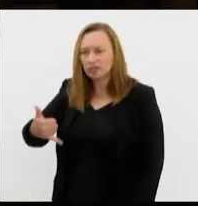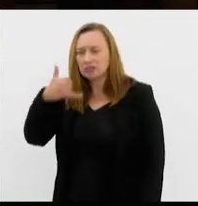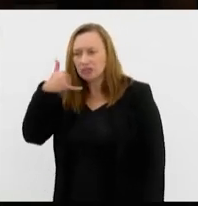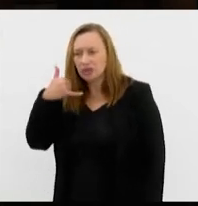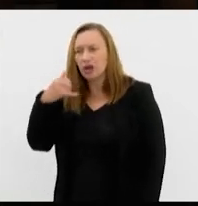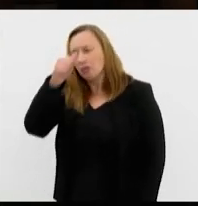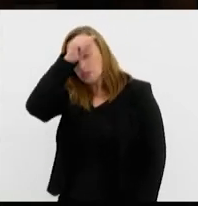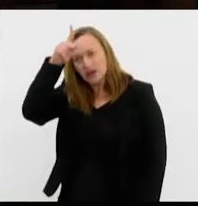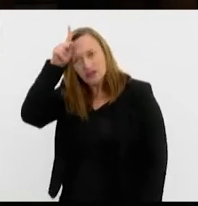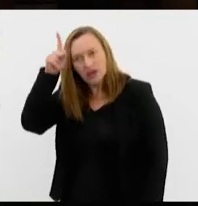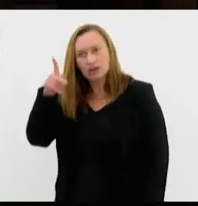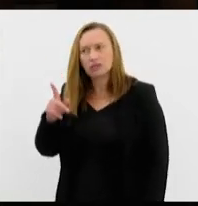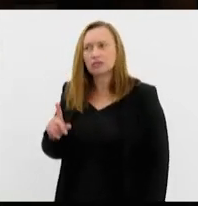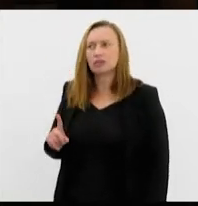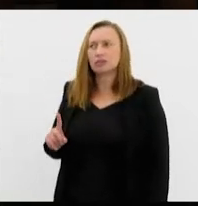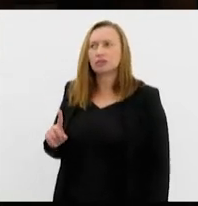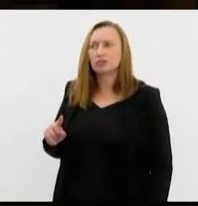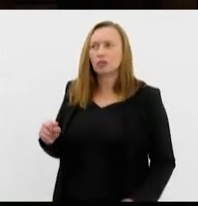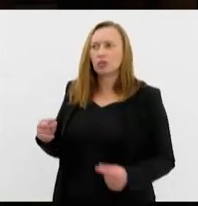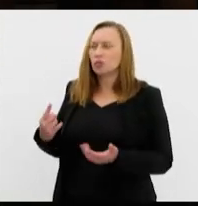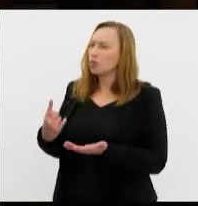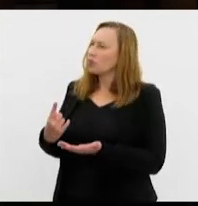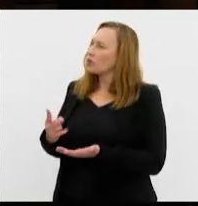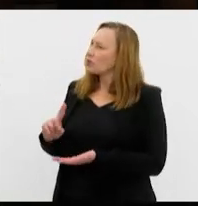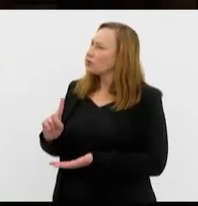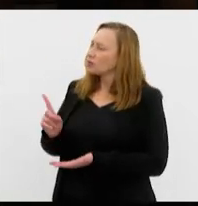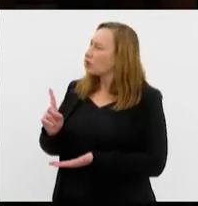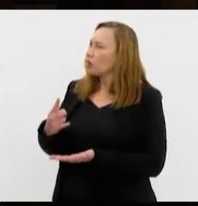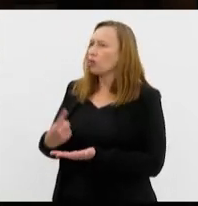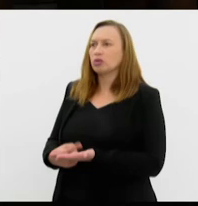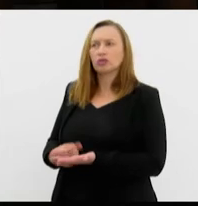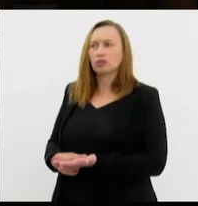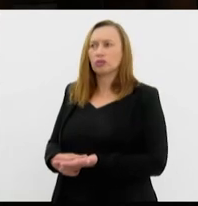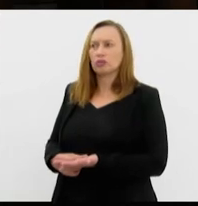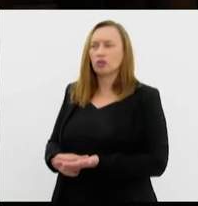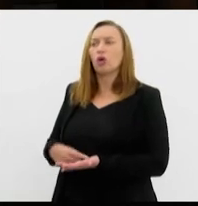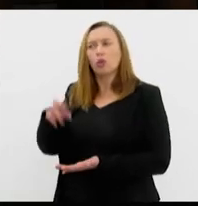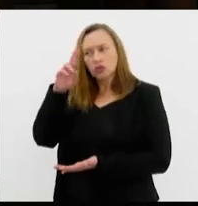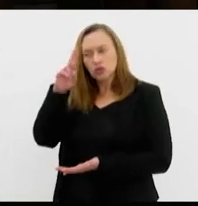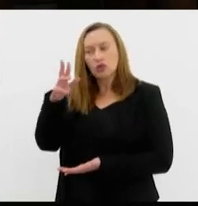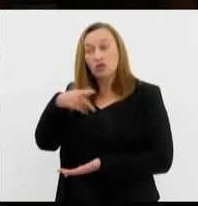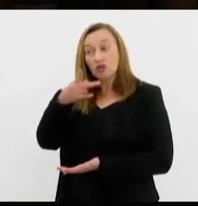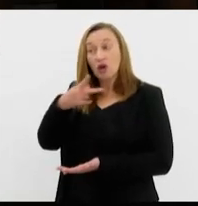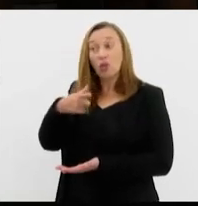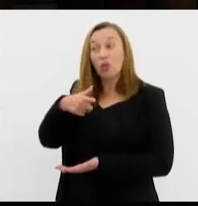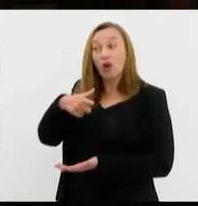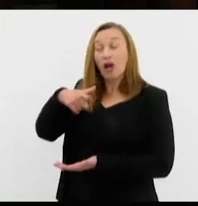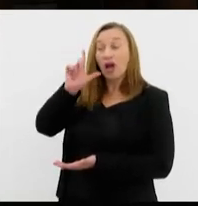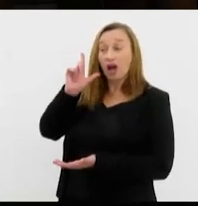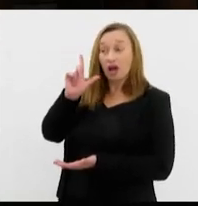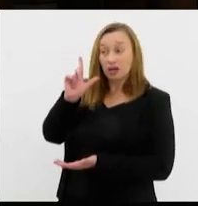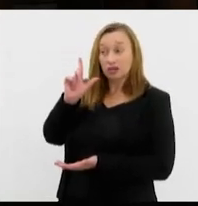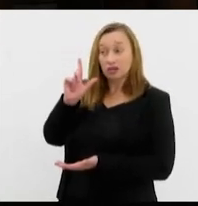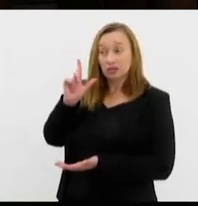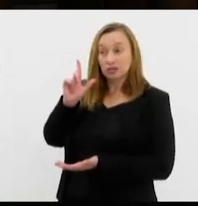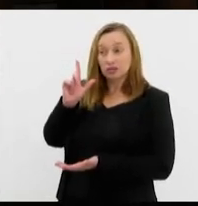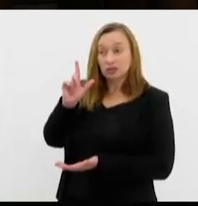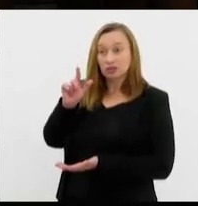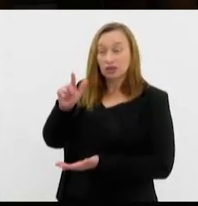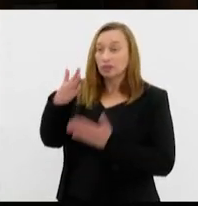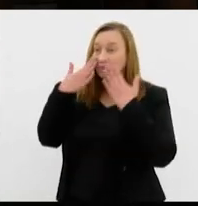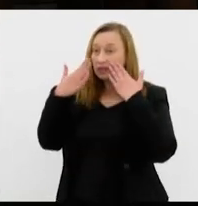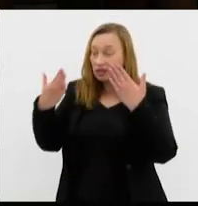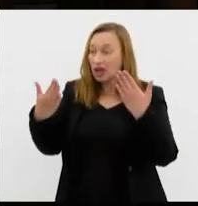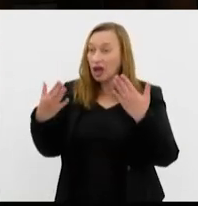prefeito, não é isso combinado. Vossa Excelência apresentou, inclusive, a música da